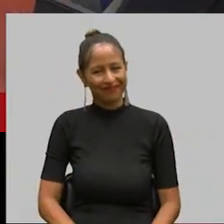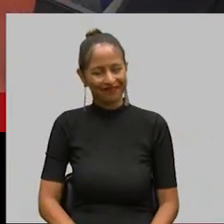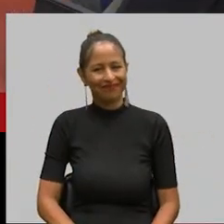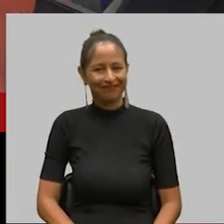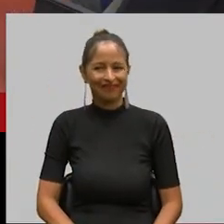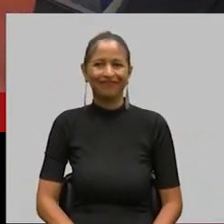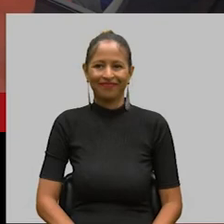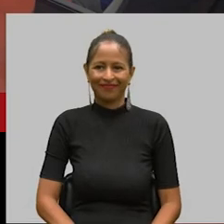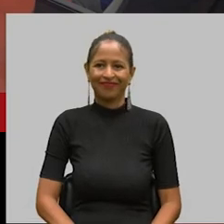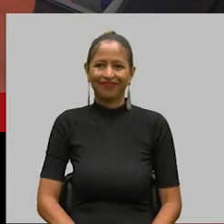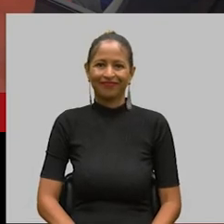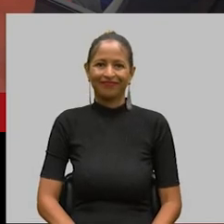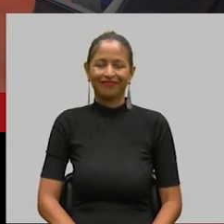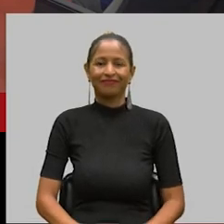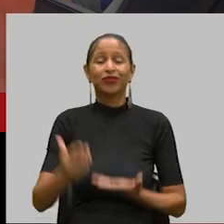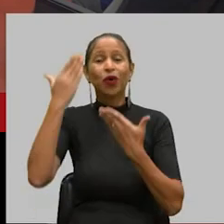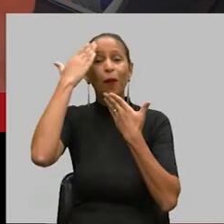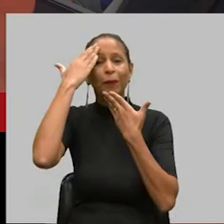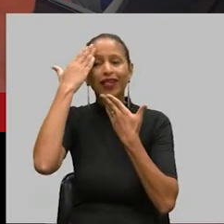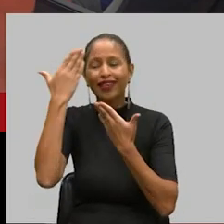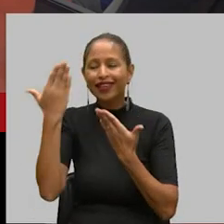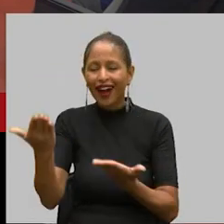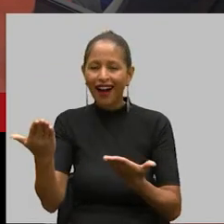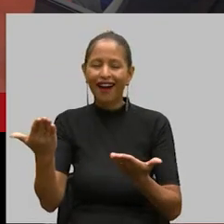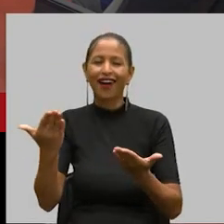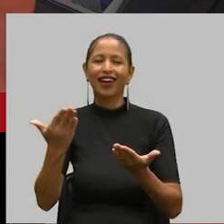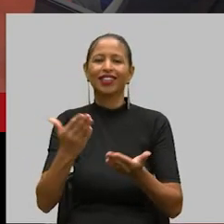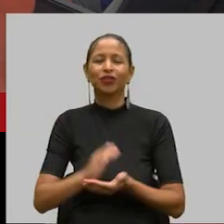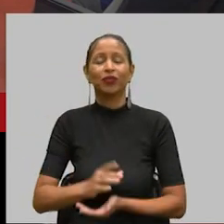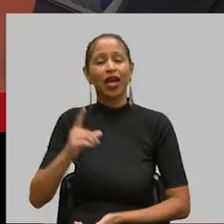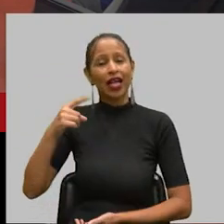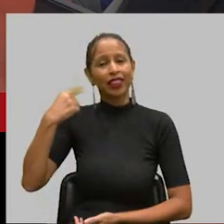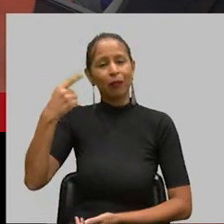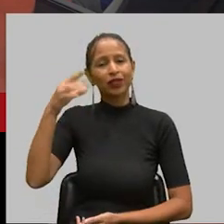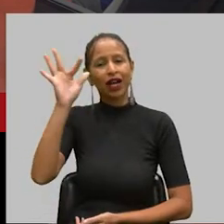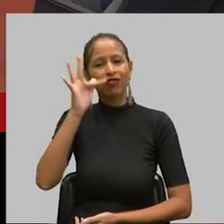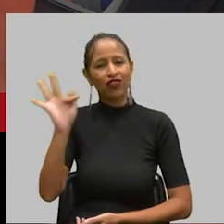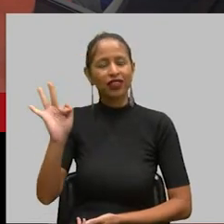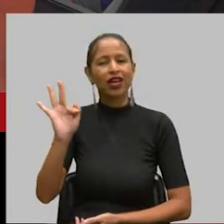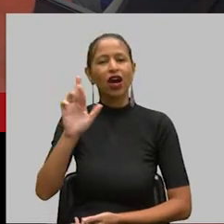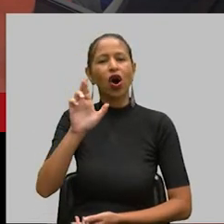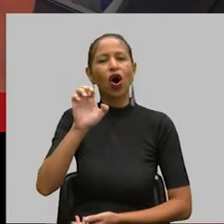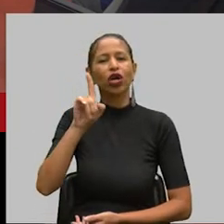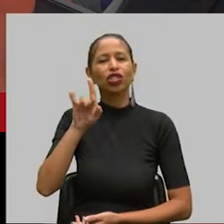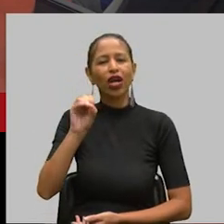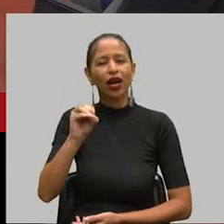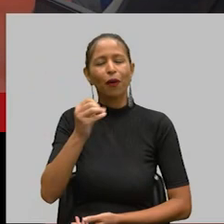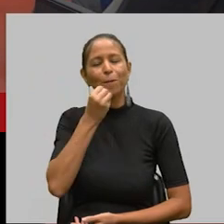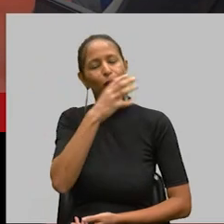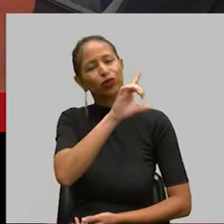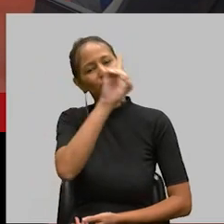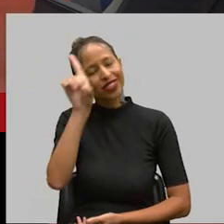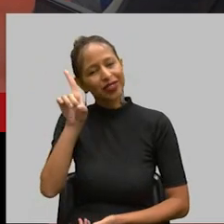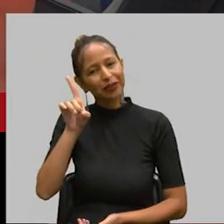todos obrigado com a palavra deputado federal Rogério Correia Bom dia